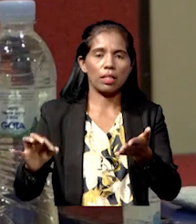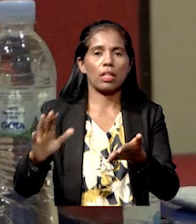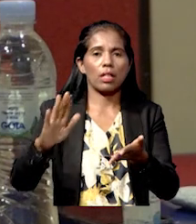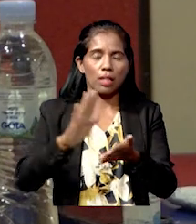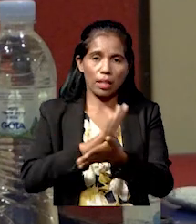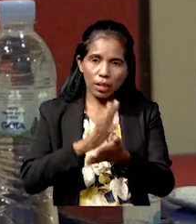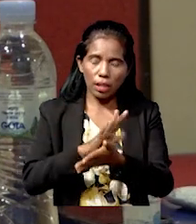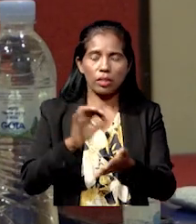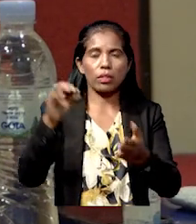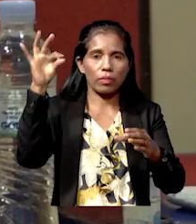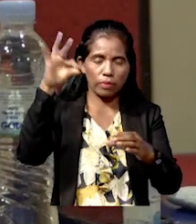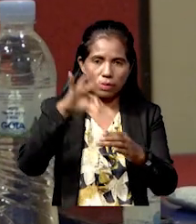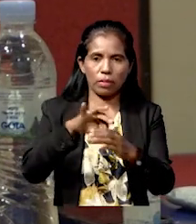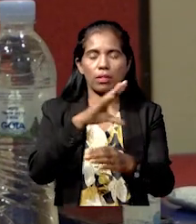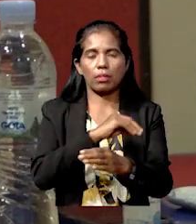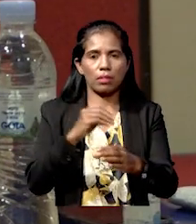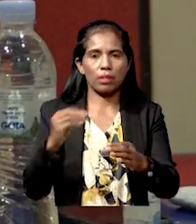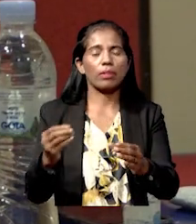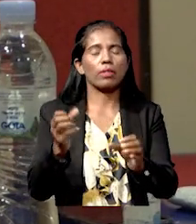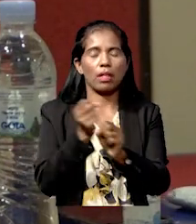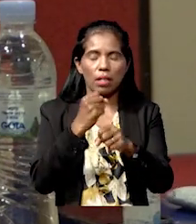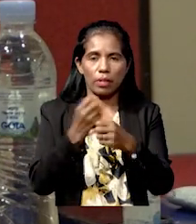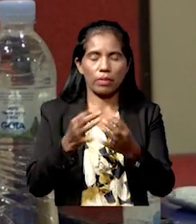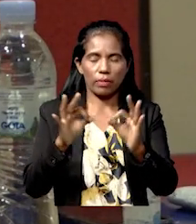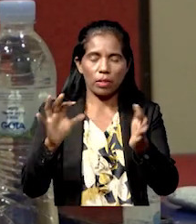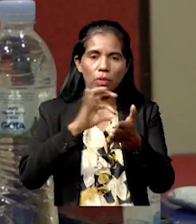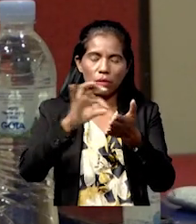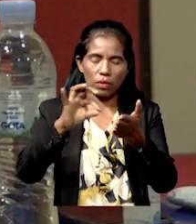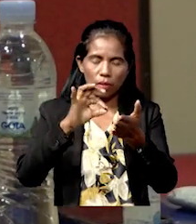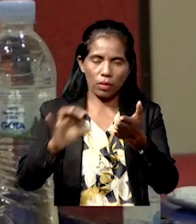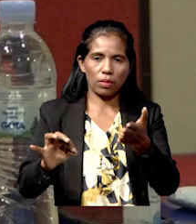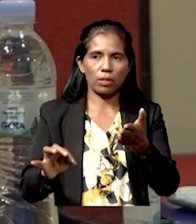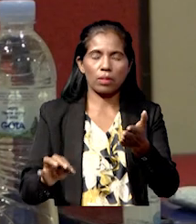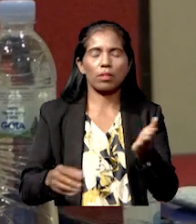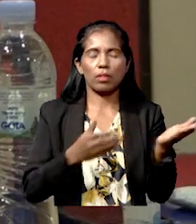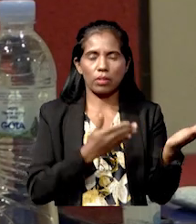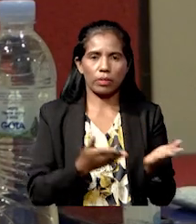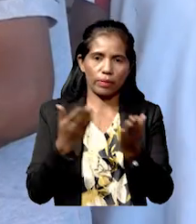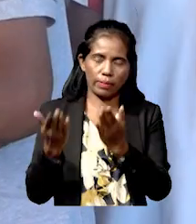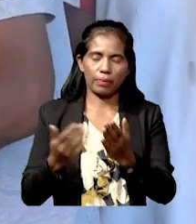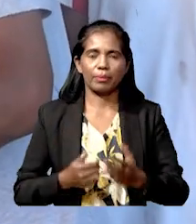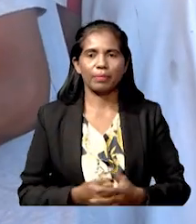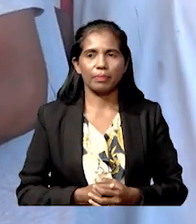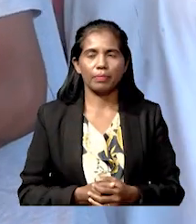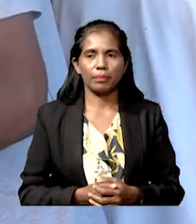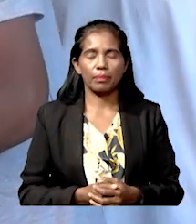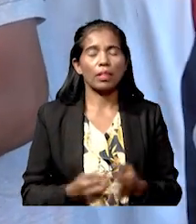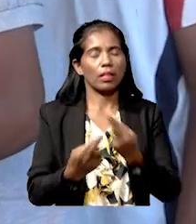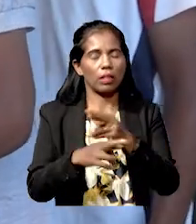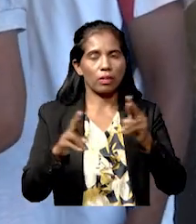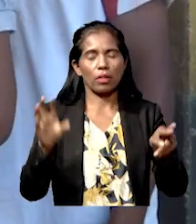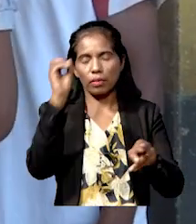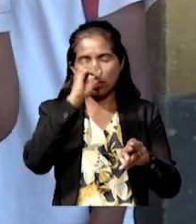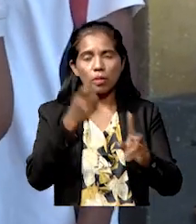bem como os procedimentos de encerramento, de contagem e preenchimento das atas. Resultado da observação, o